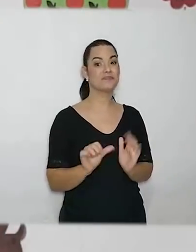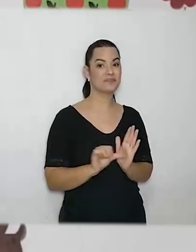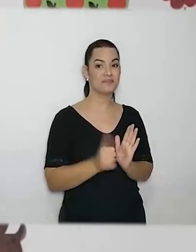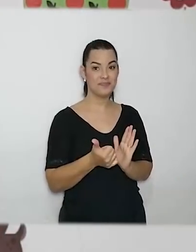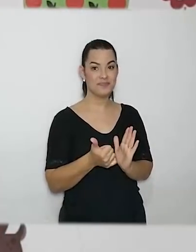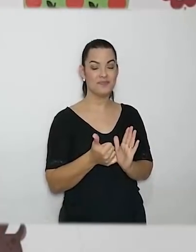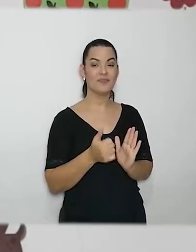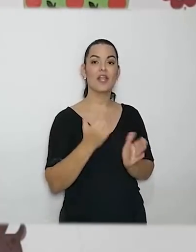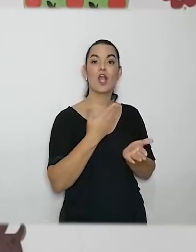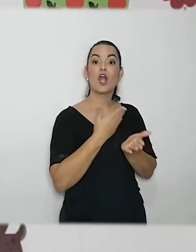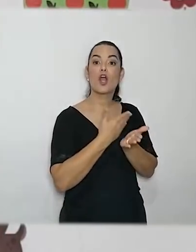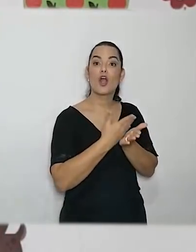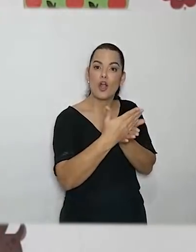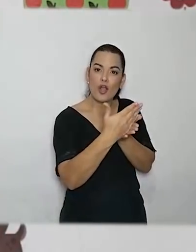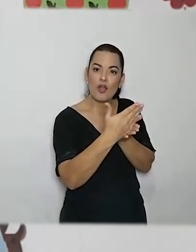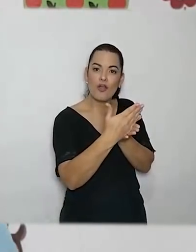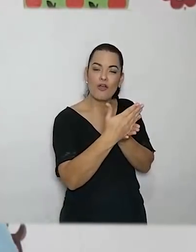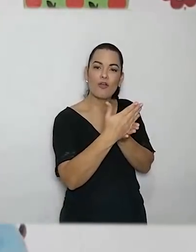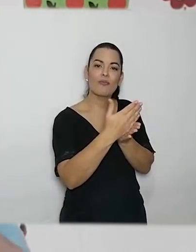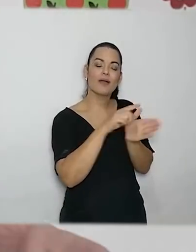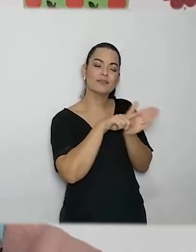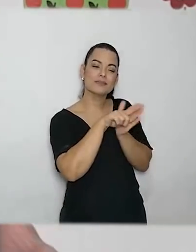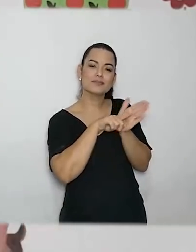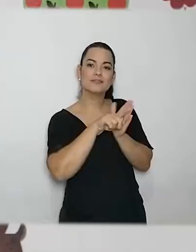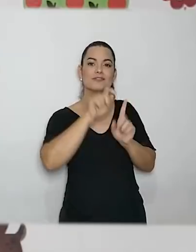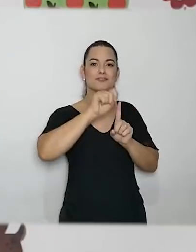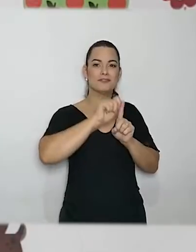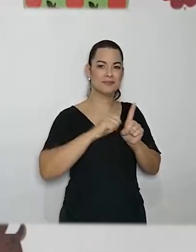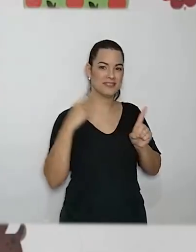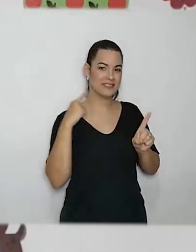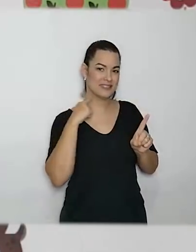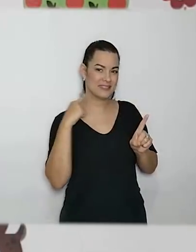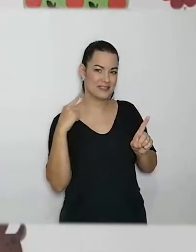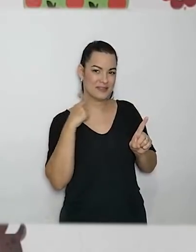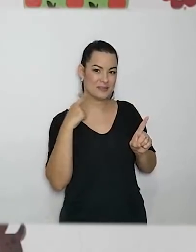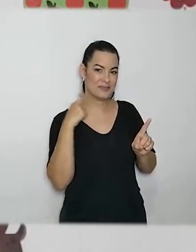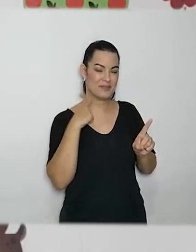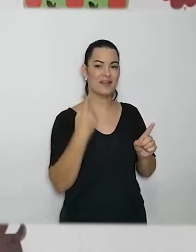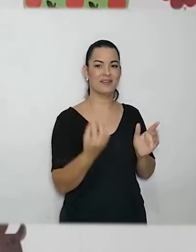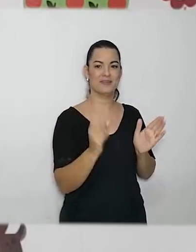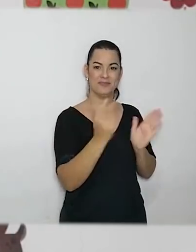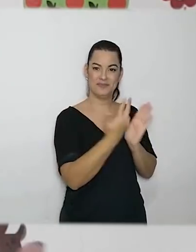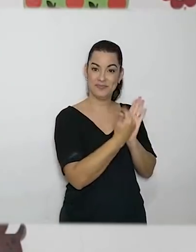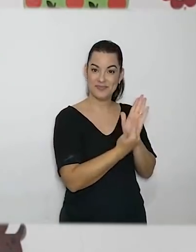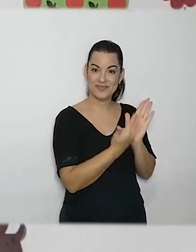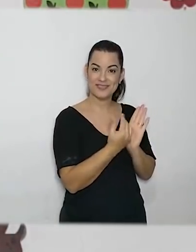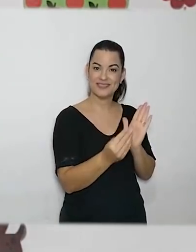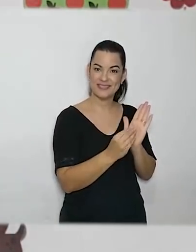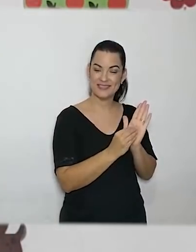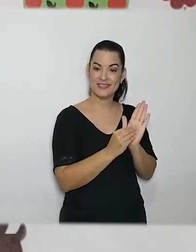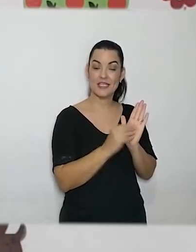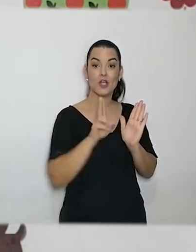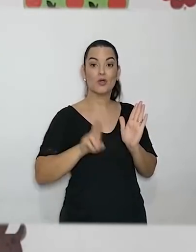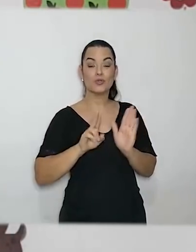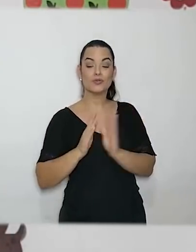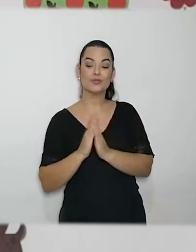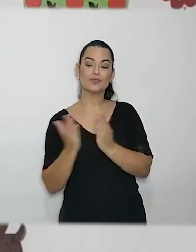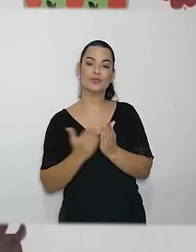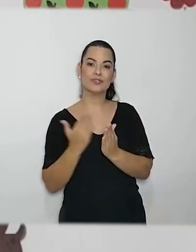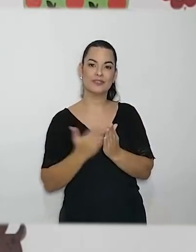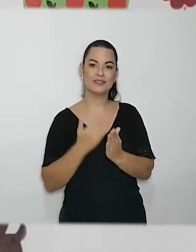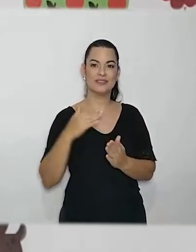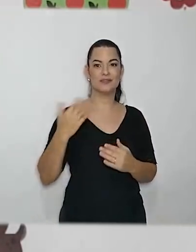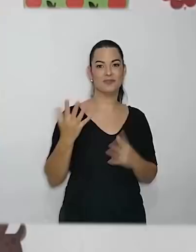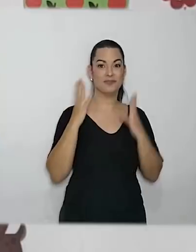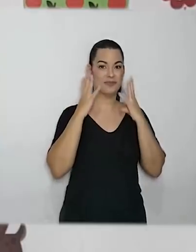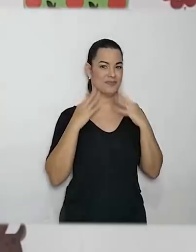coisa é marcar aí no seu caderno o início de todas essas investigações com o livro Medonho, tá